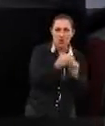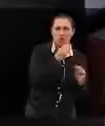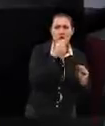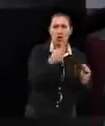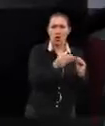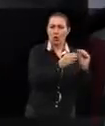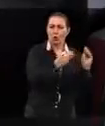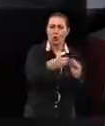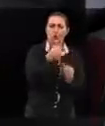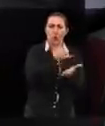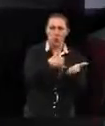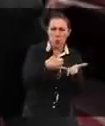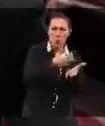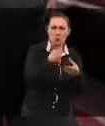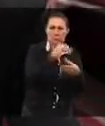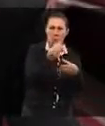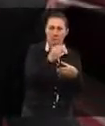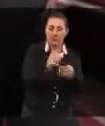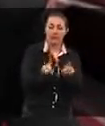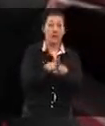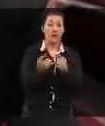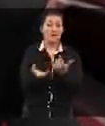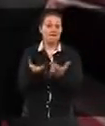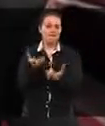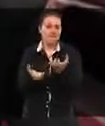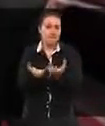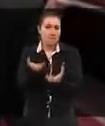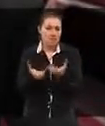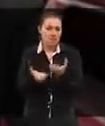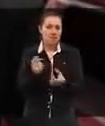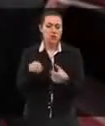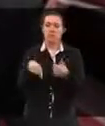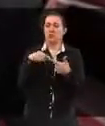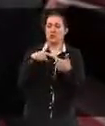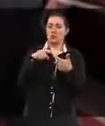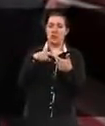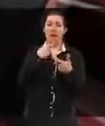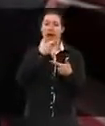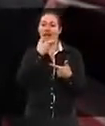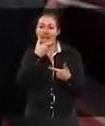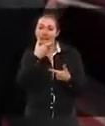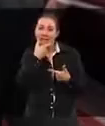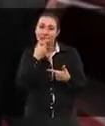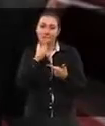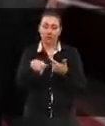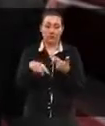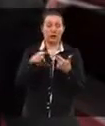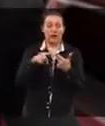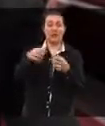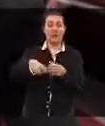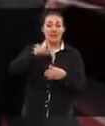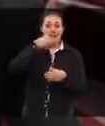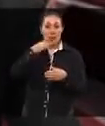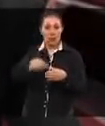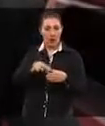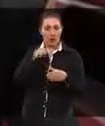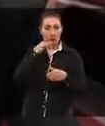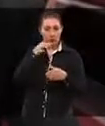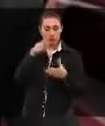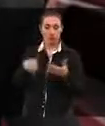processados, né? Alimentos com muito sódio, muitas frituras, tá? Alimentos muito bolachas recheadas,